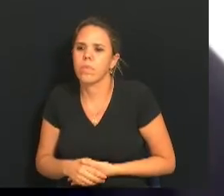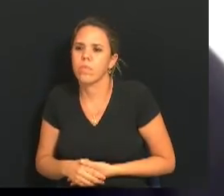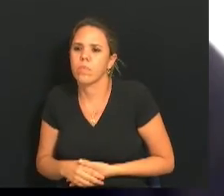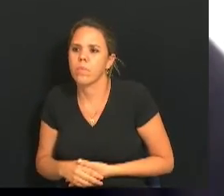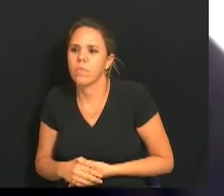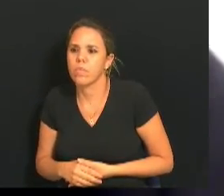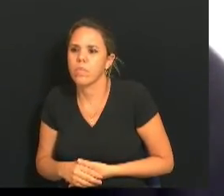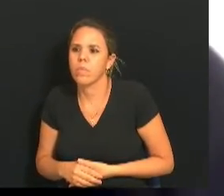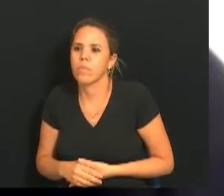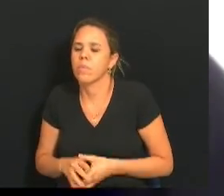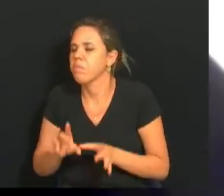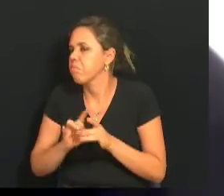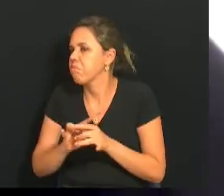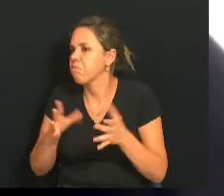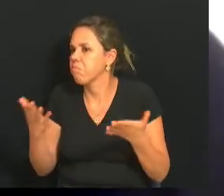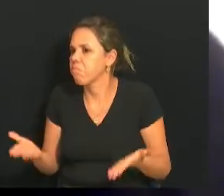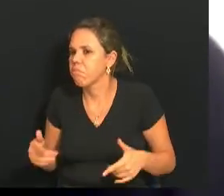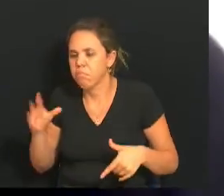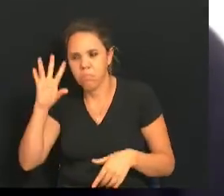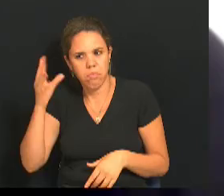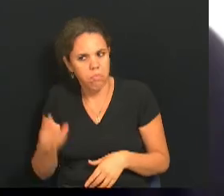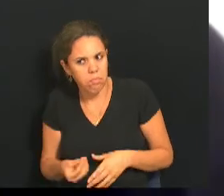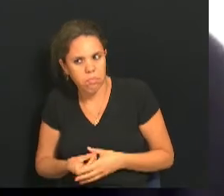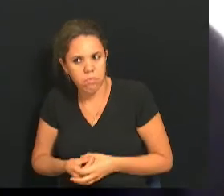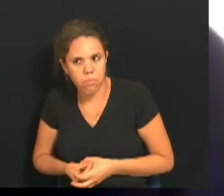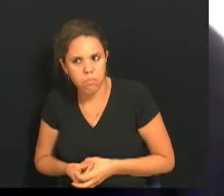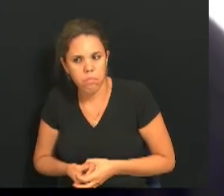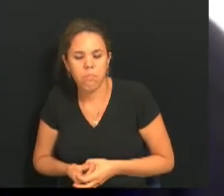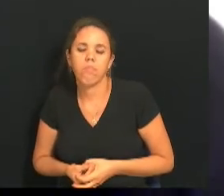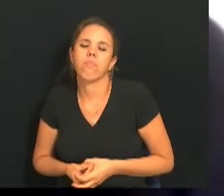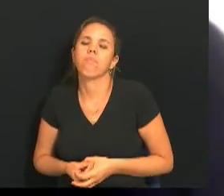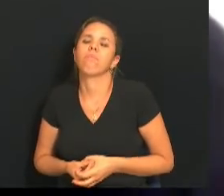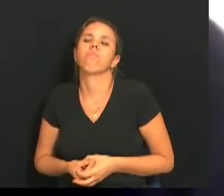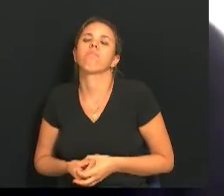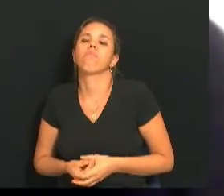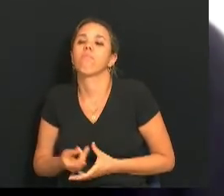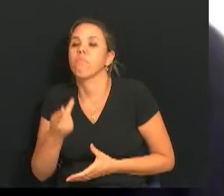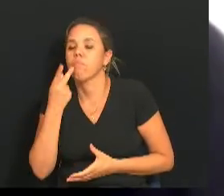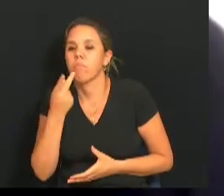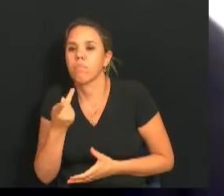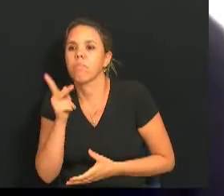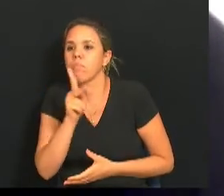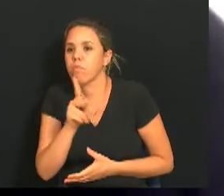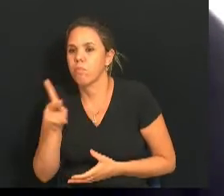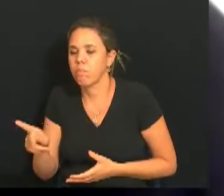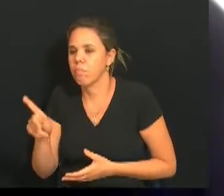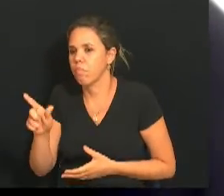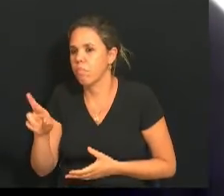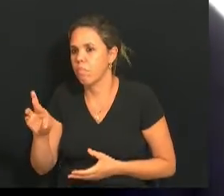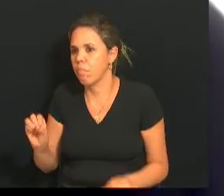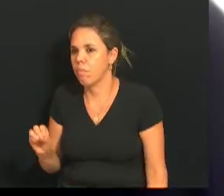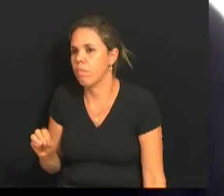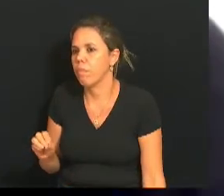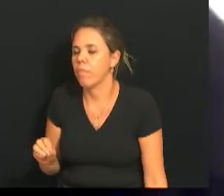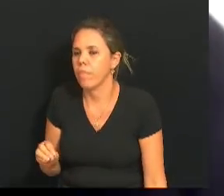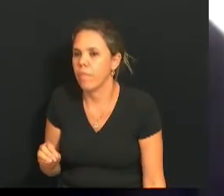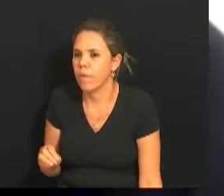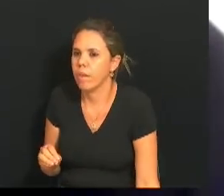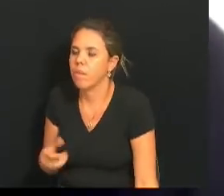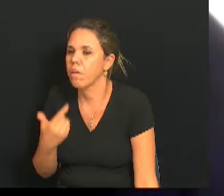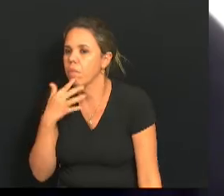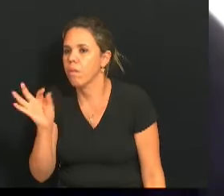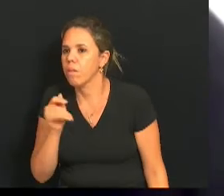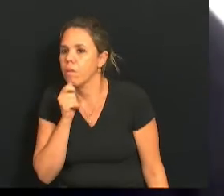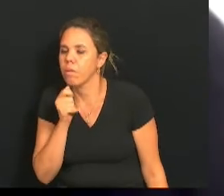essa disposição, esse entendimento, né, aqui levantado, né, a fala do professor Pedro, que eu não conhecia,